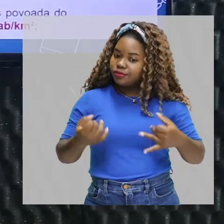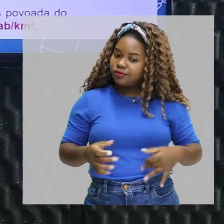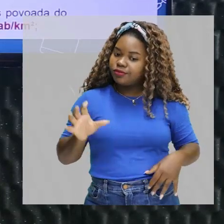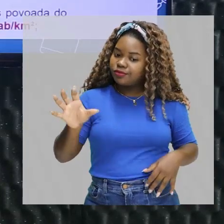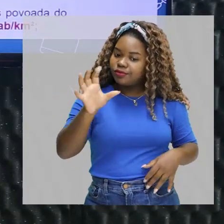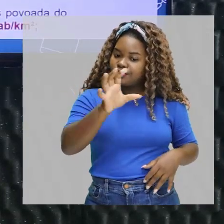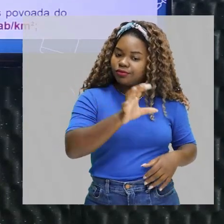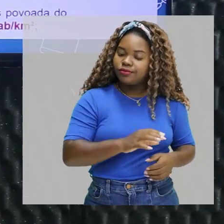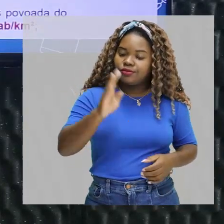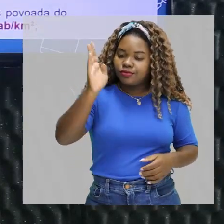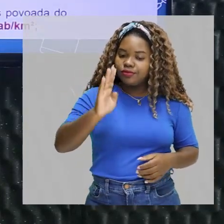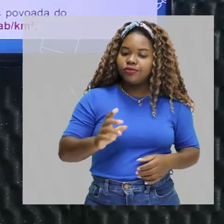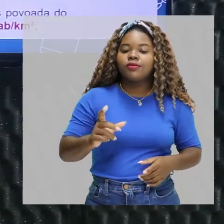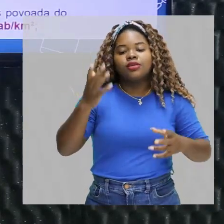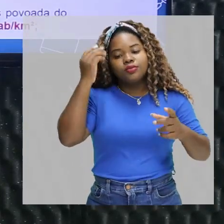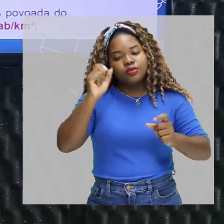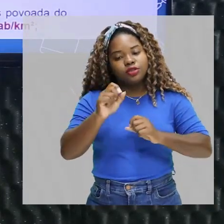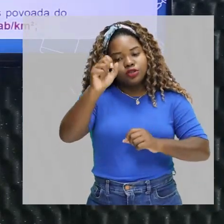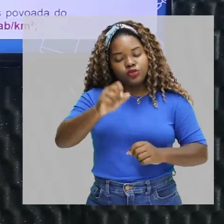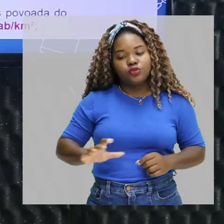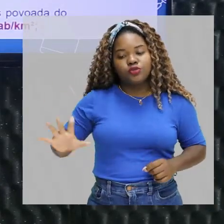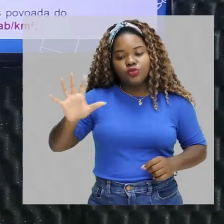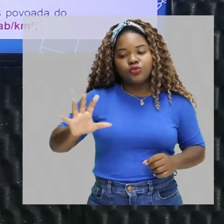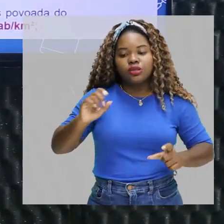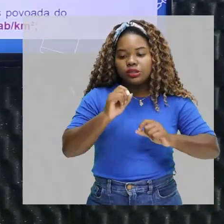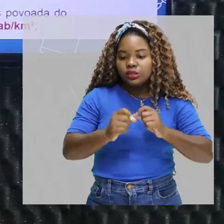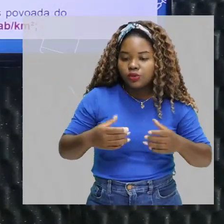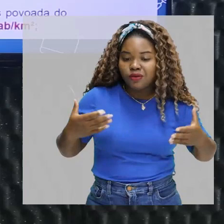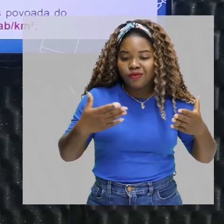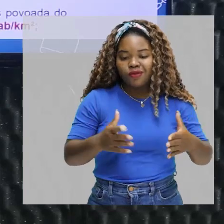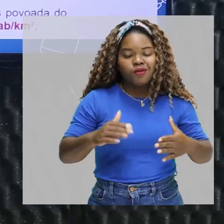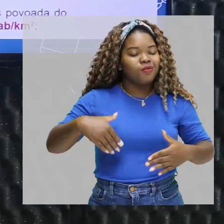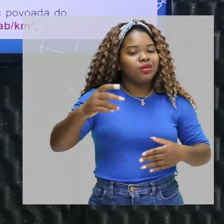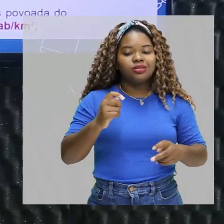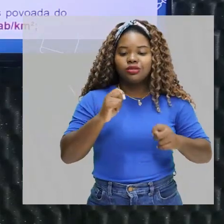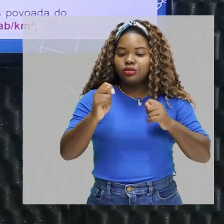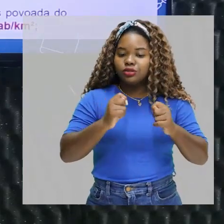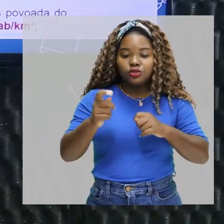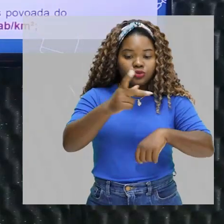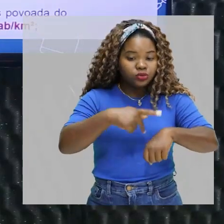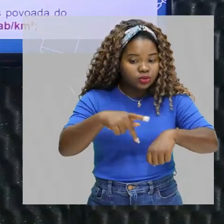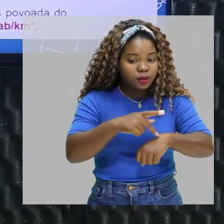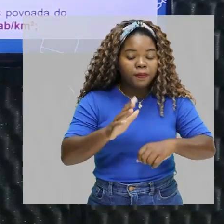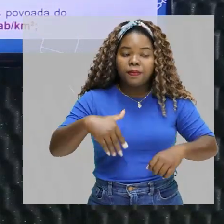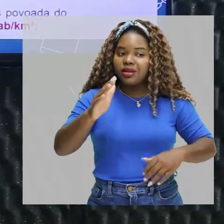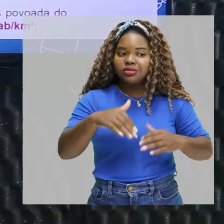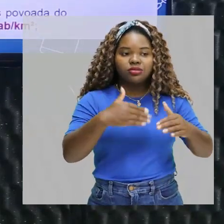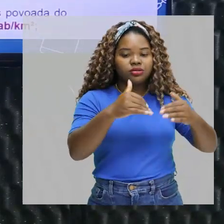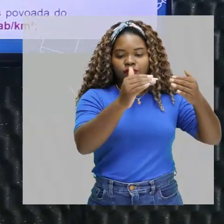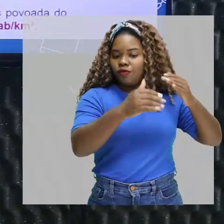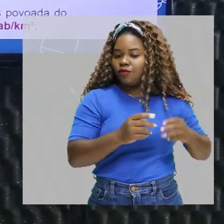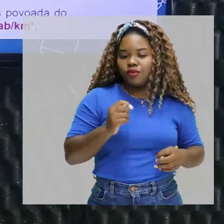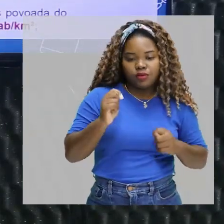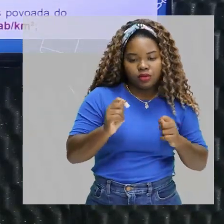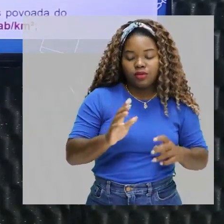o sudeste é considerado coração econômico do nosso país tá certo é considerada a região mais desenvolvida economicamente é a que